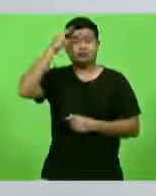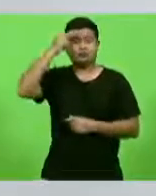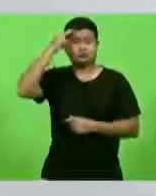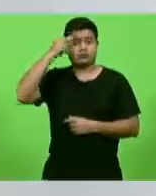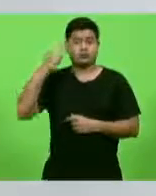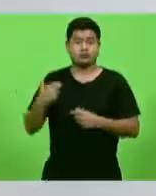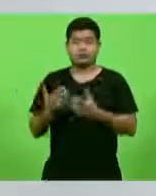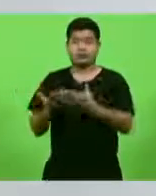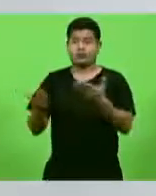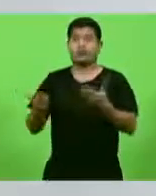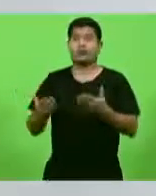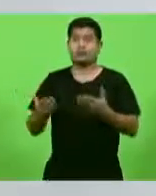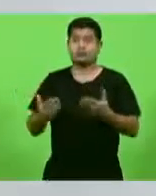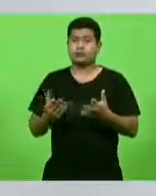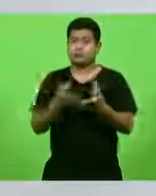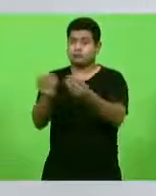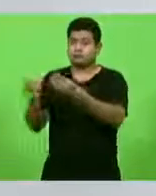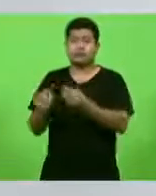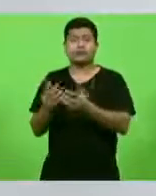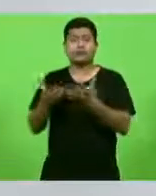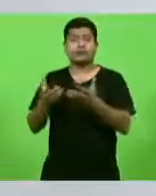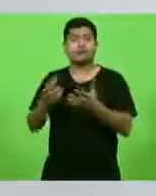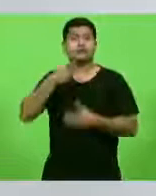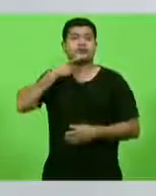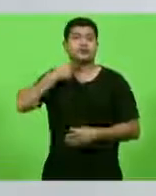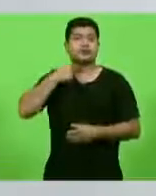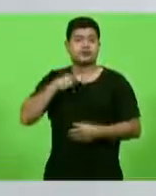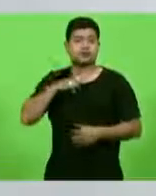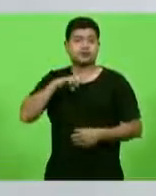qual depende toda a nossa comunidade.